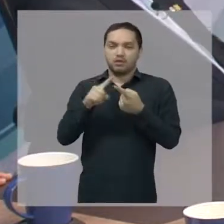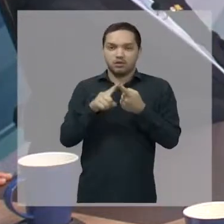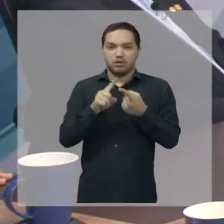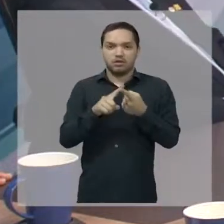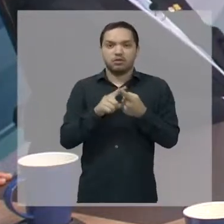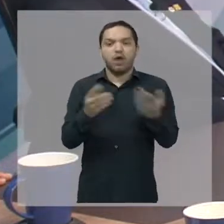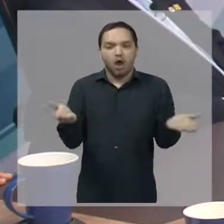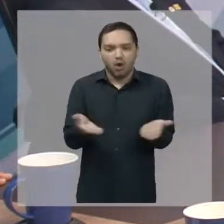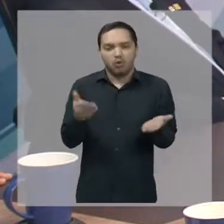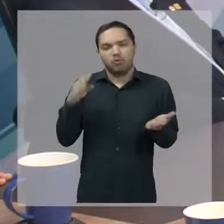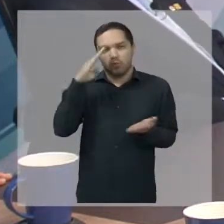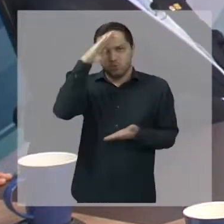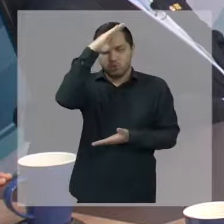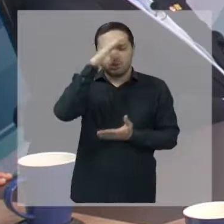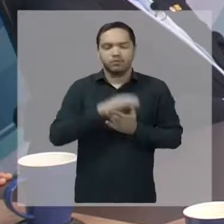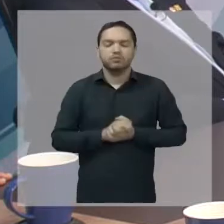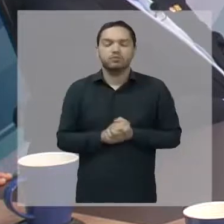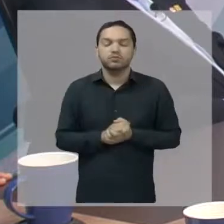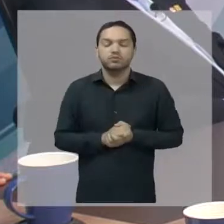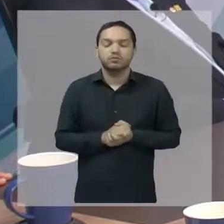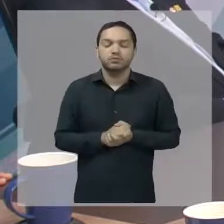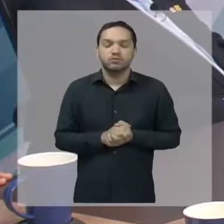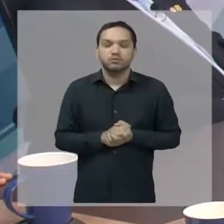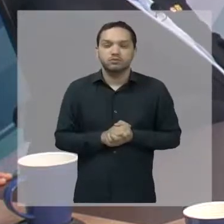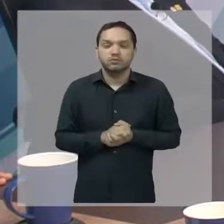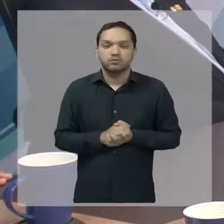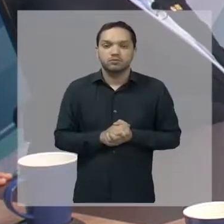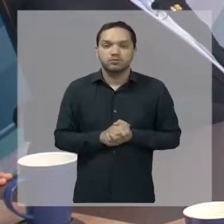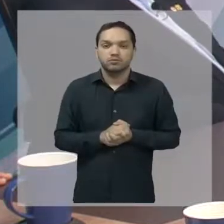anteriores como a atual.